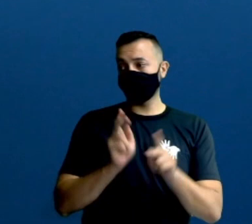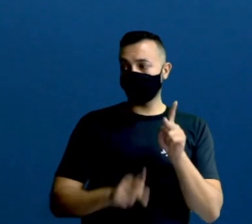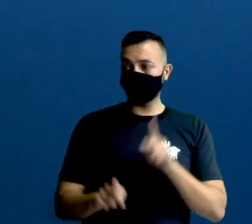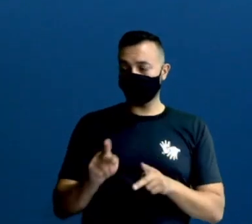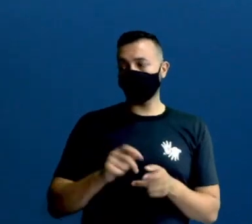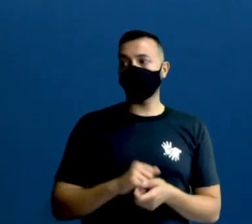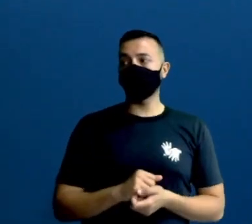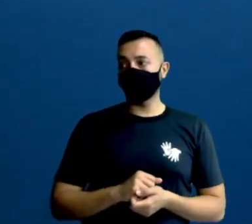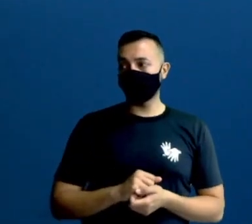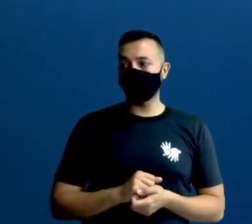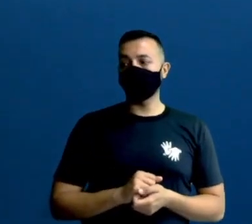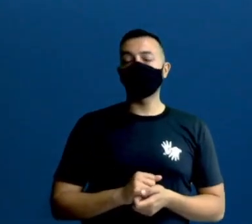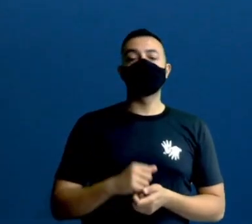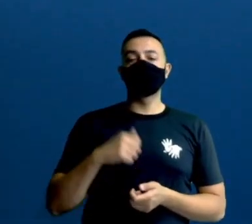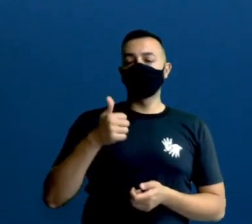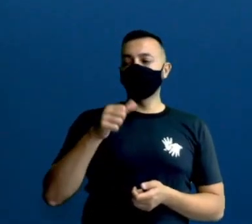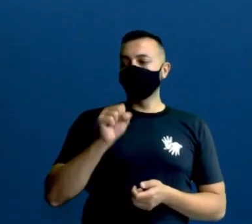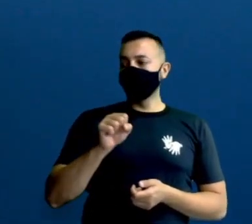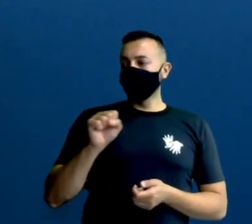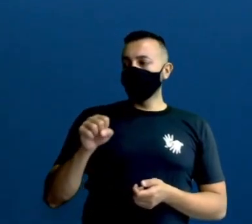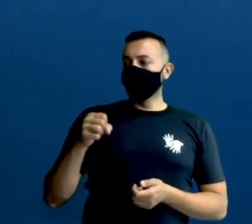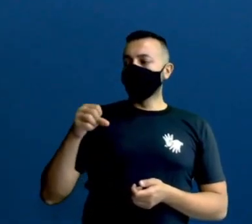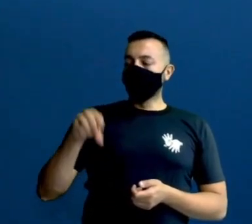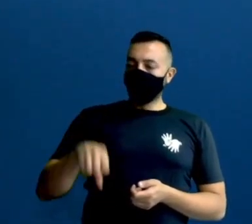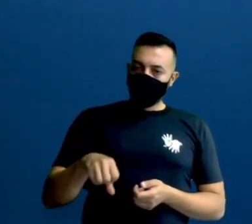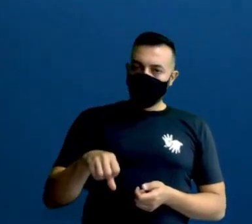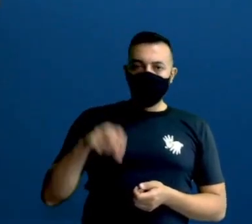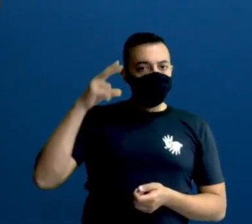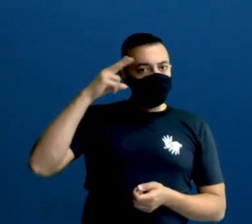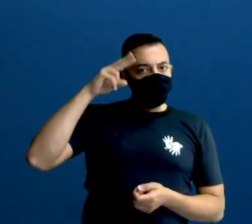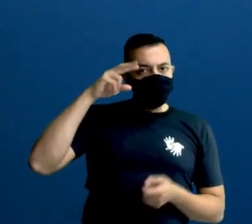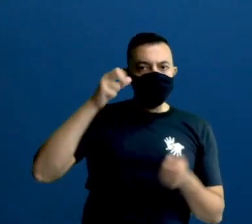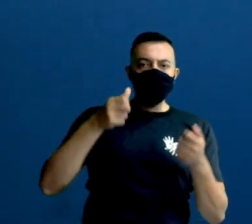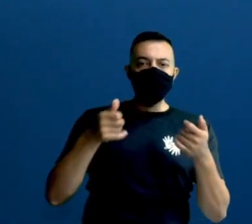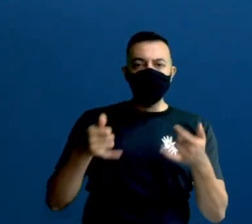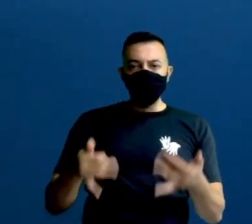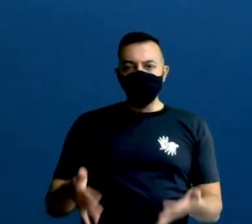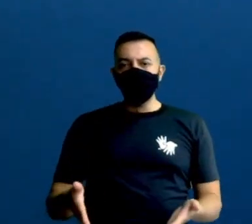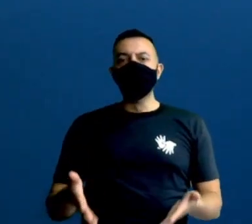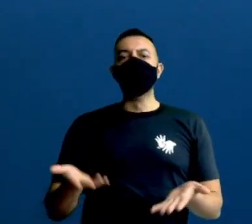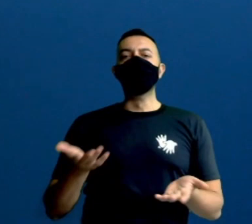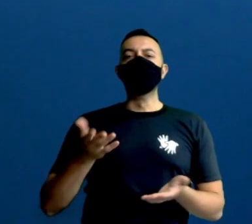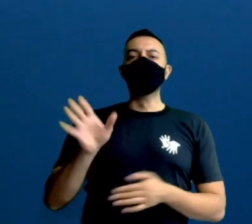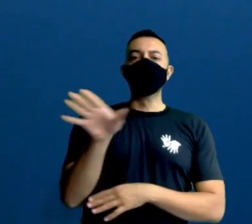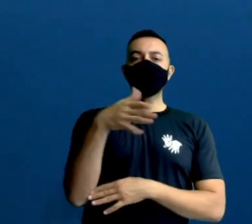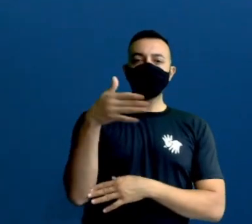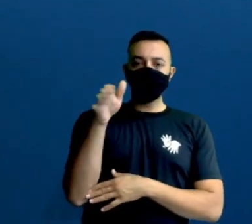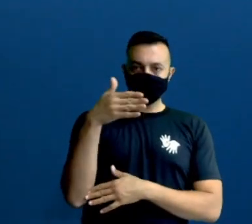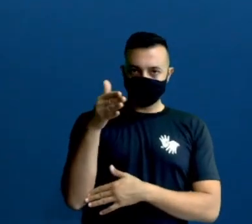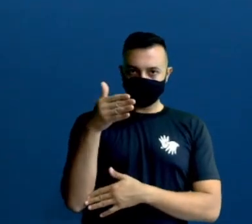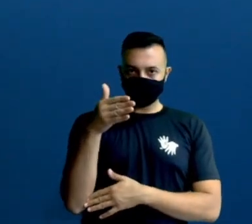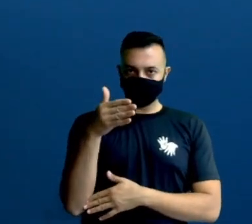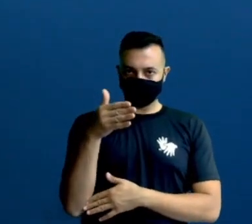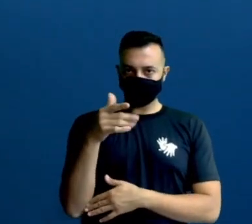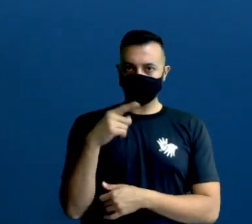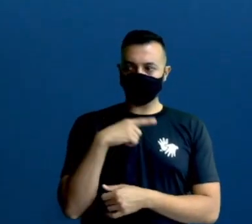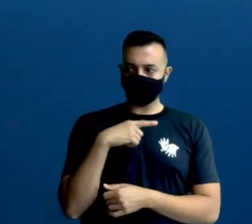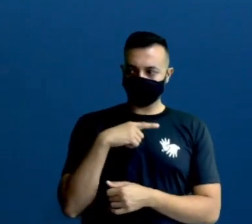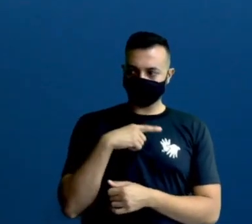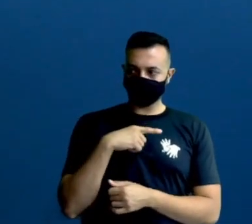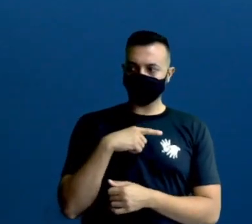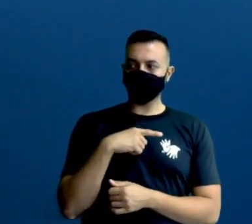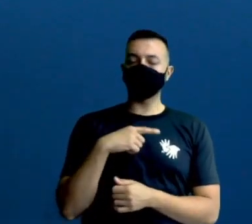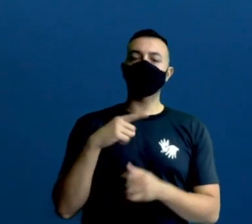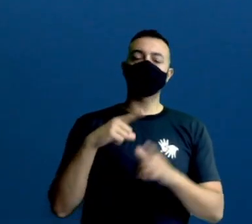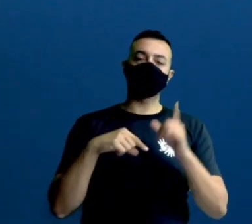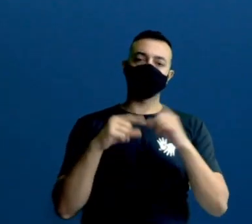povo, né? Aqui, ó, em 1889, lembra que eu falei da bandeira, que aqui a